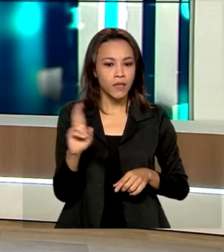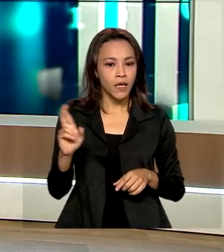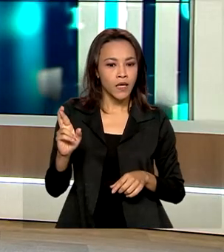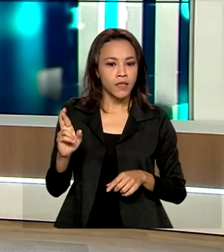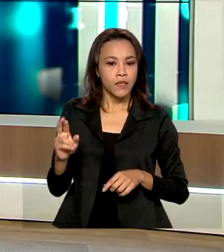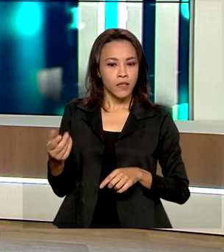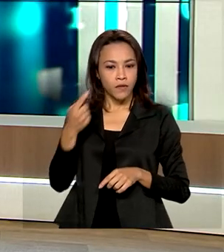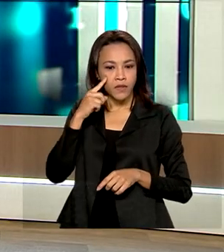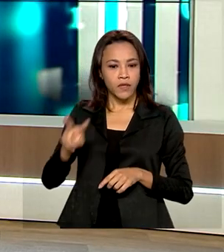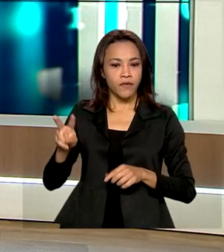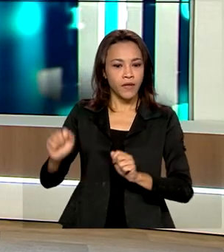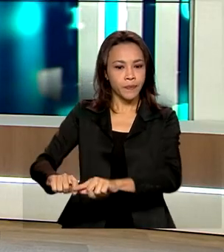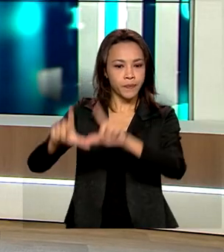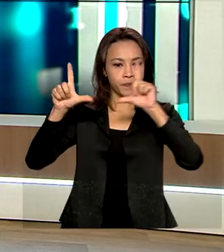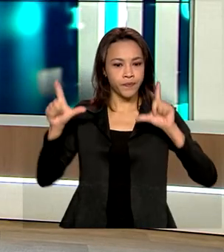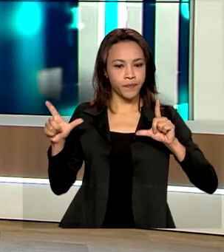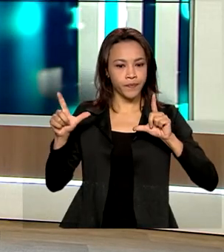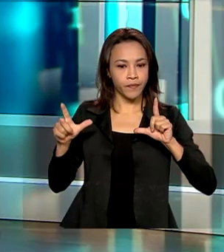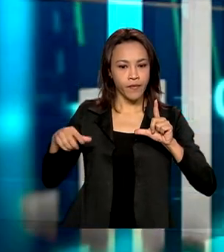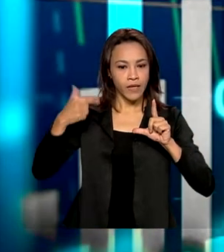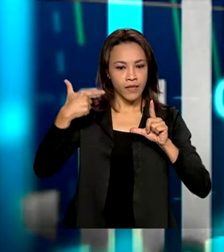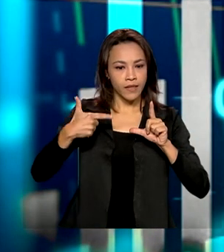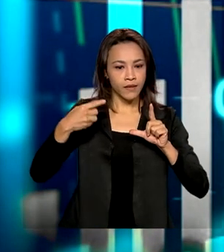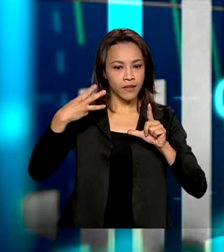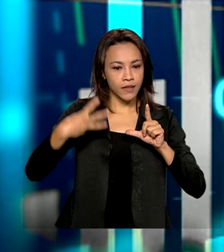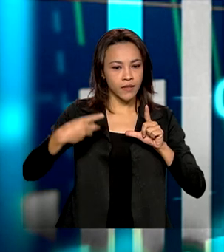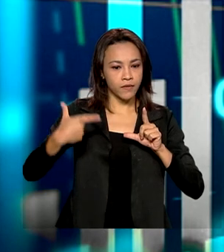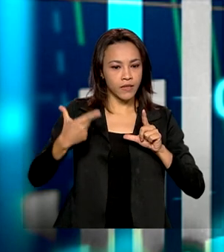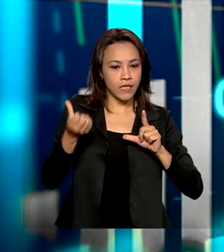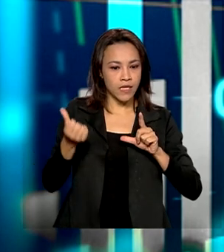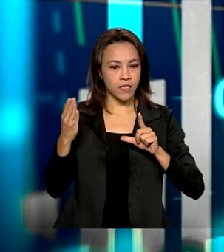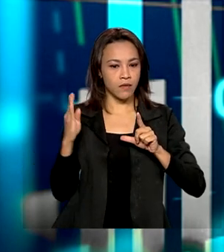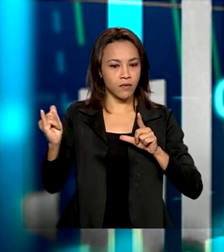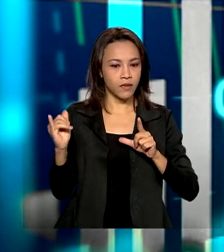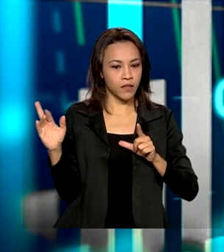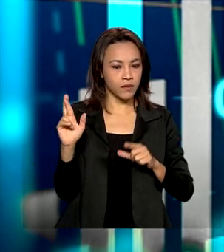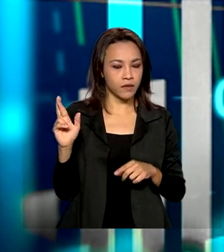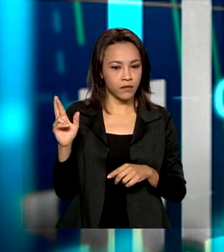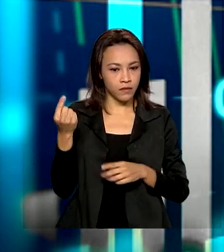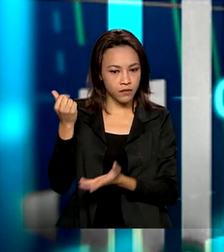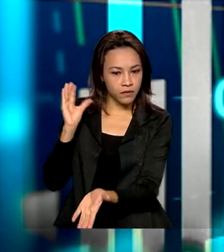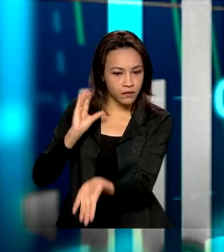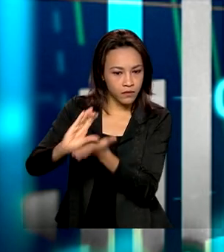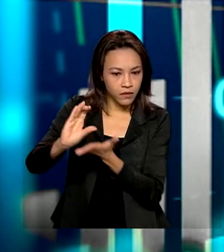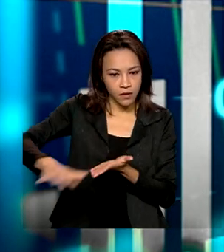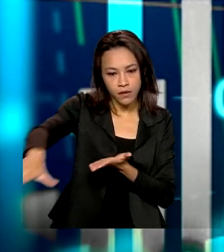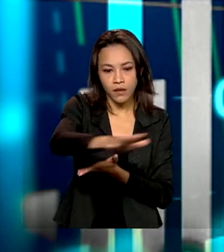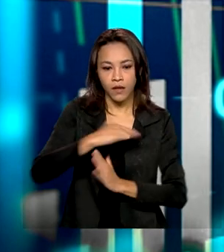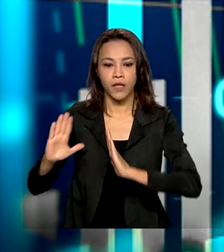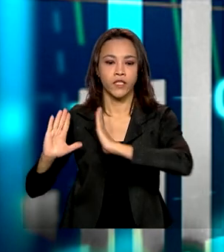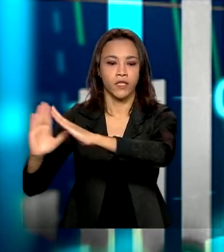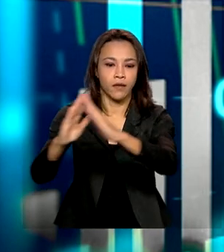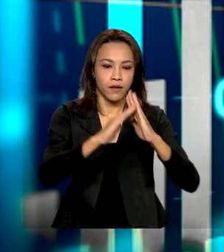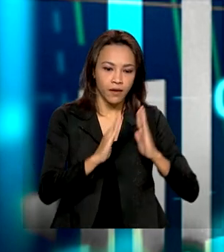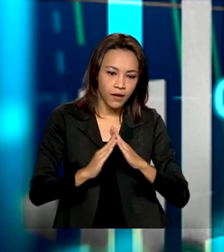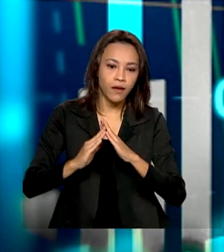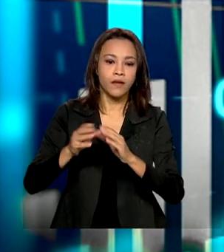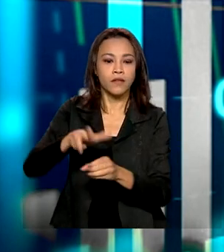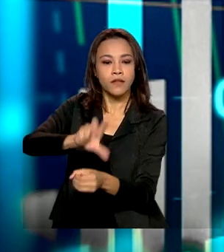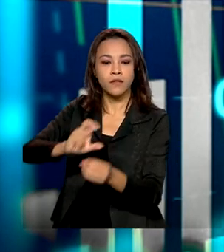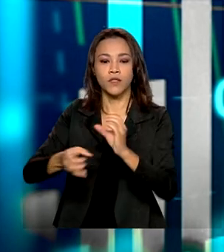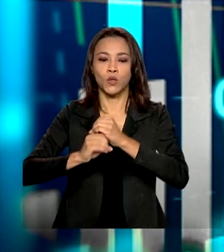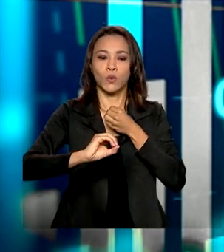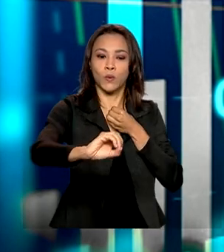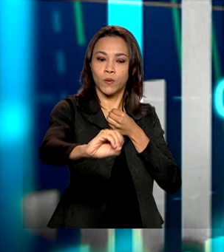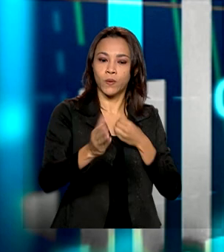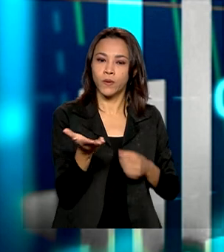nossa a cês podem ver aqui esses recursos 326 milhões 1 se voltados para habitação saneamento básico e infraestrutura sendo